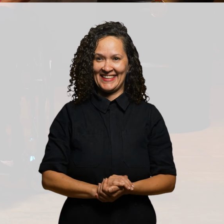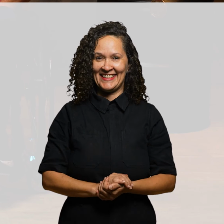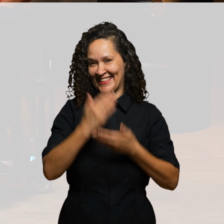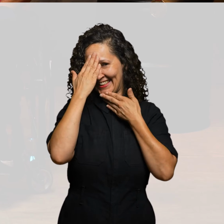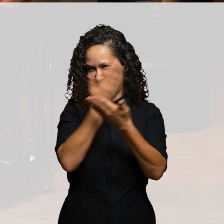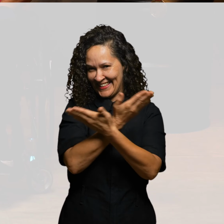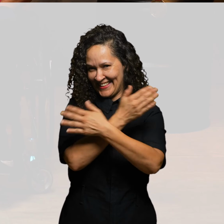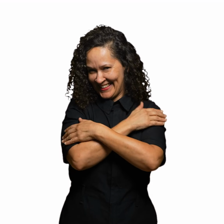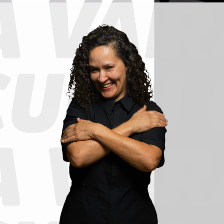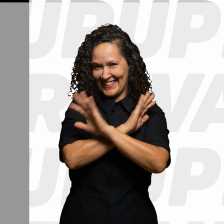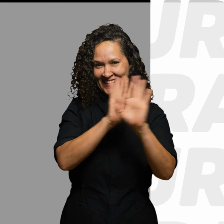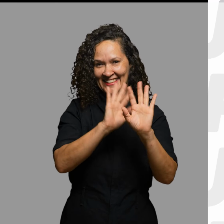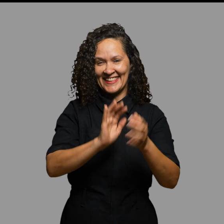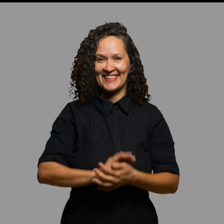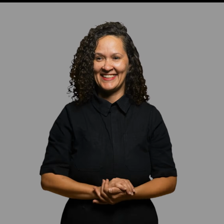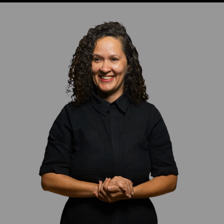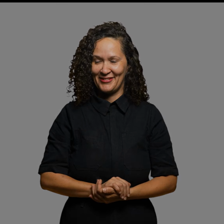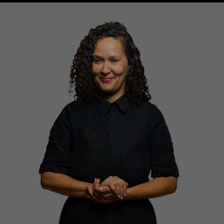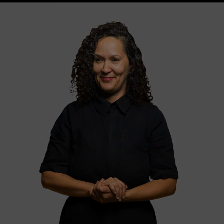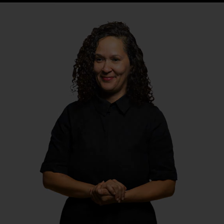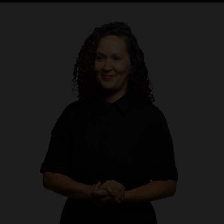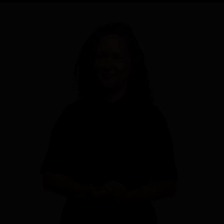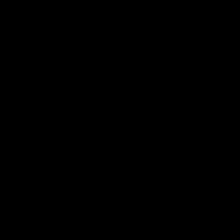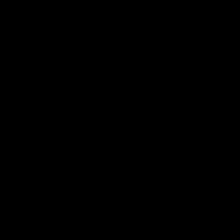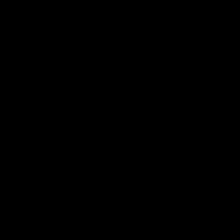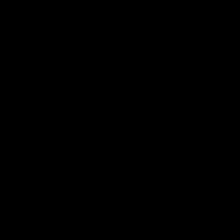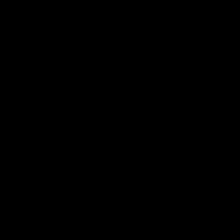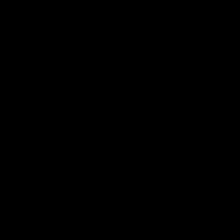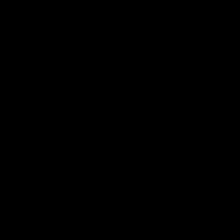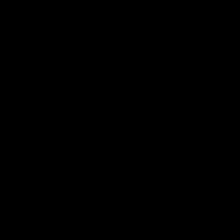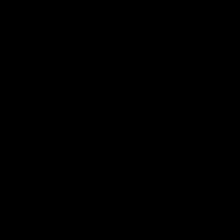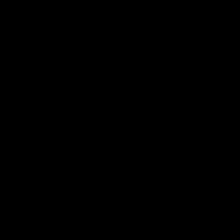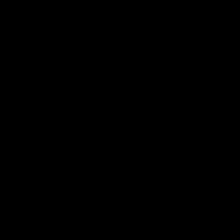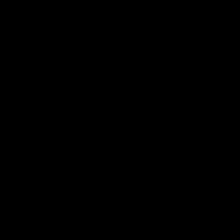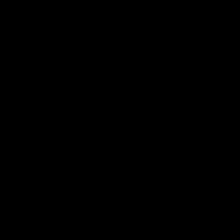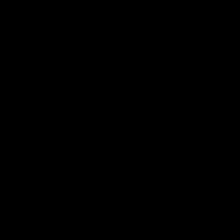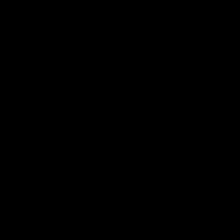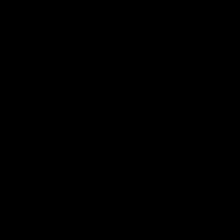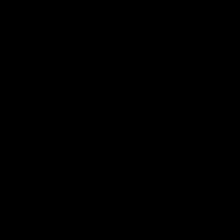Valeu, galera, abraço. Fundo preto e sobem os créditos, escrito em branco.